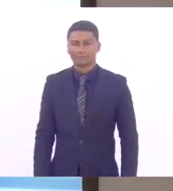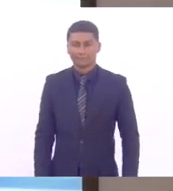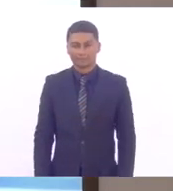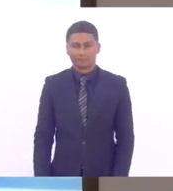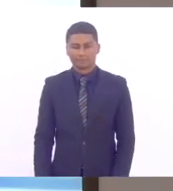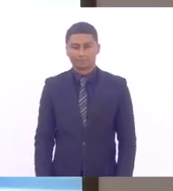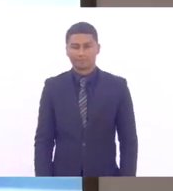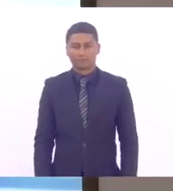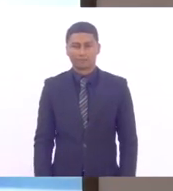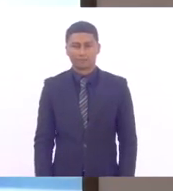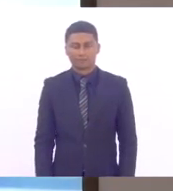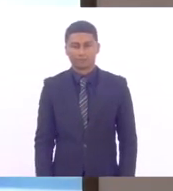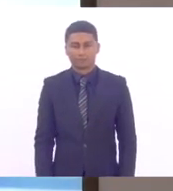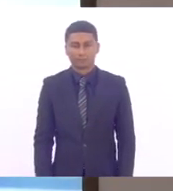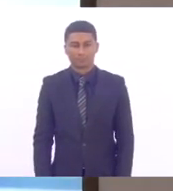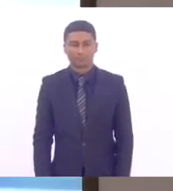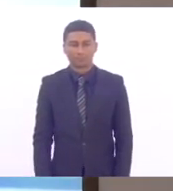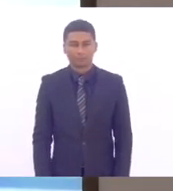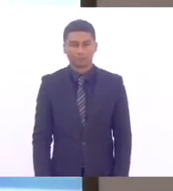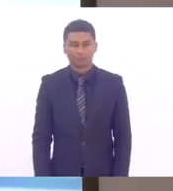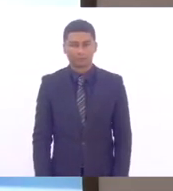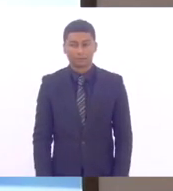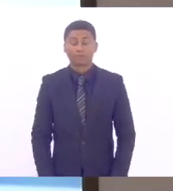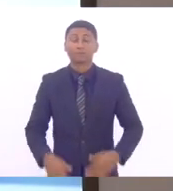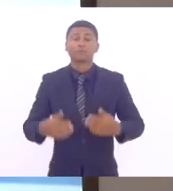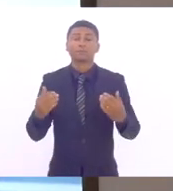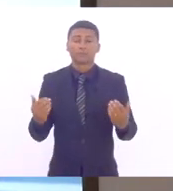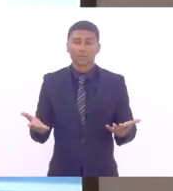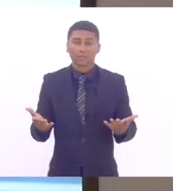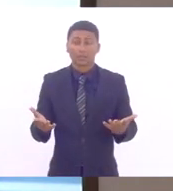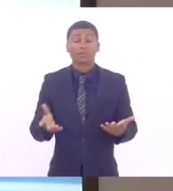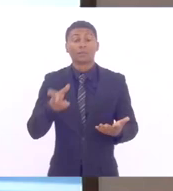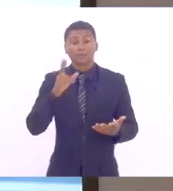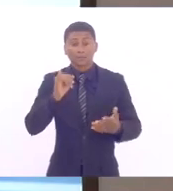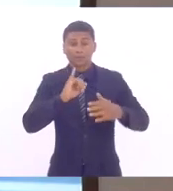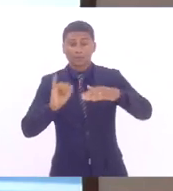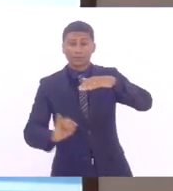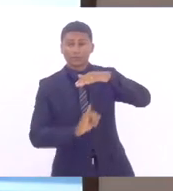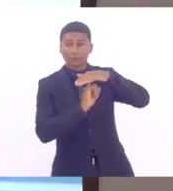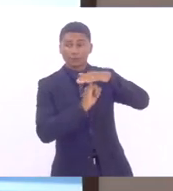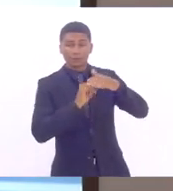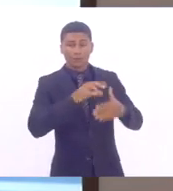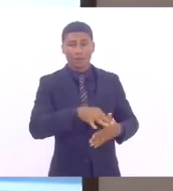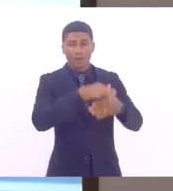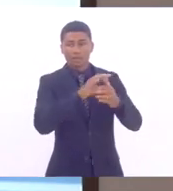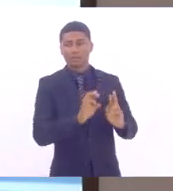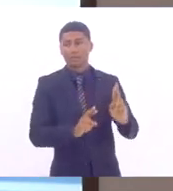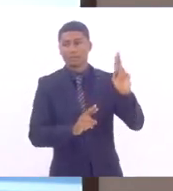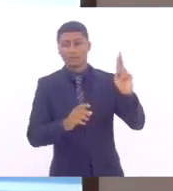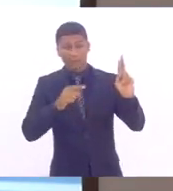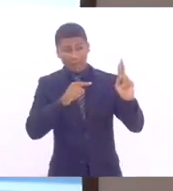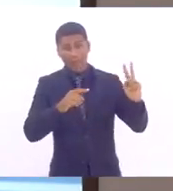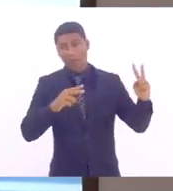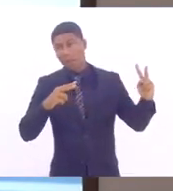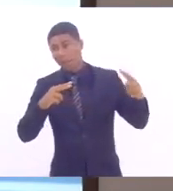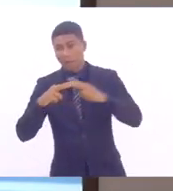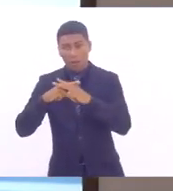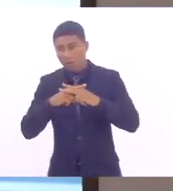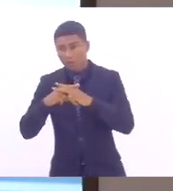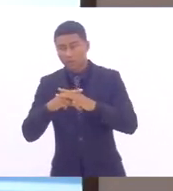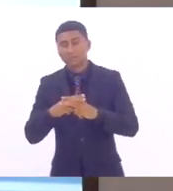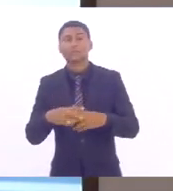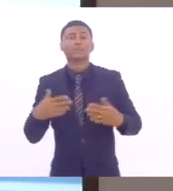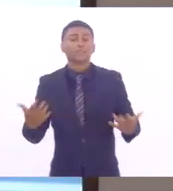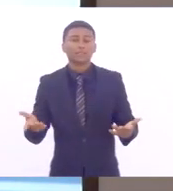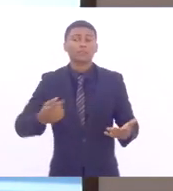E assim, que fazer quando um líder de uma instituição está envolvida num confronto